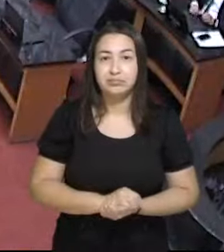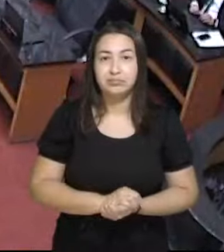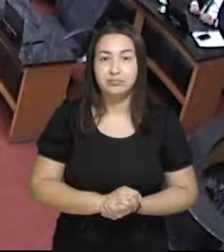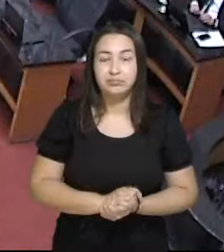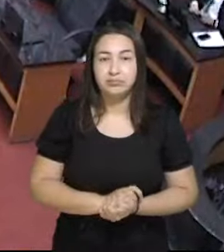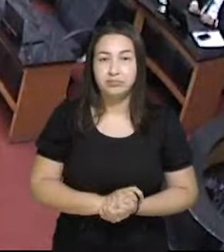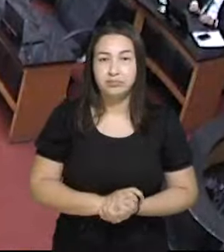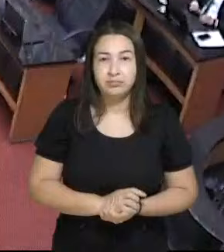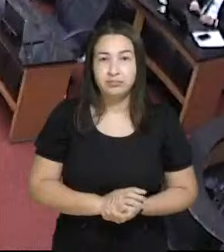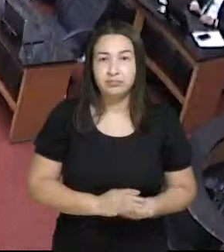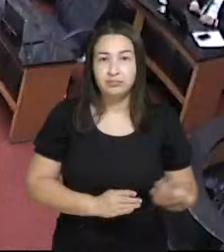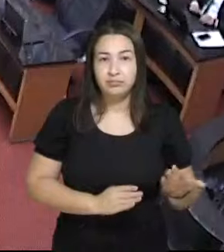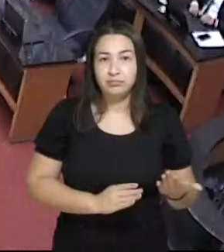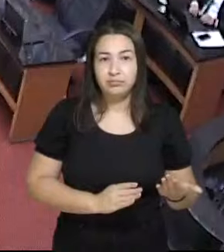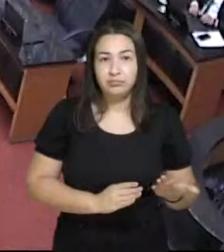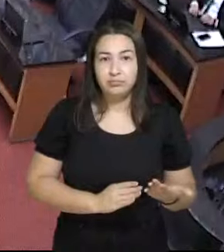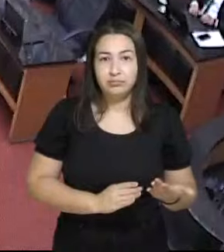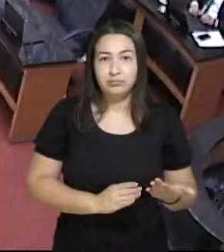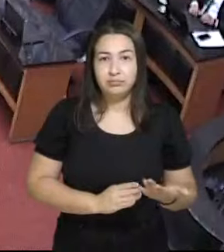encontram.